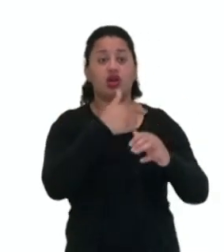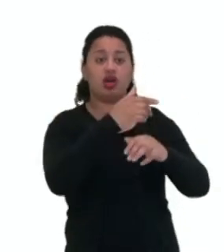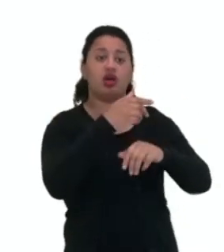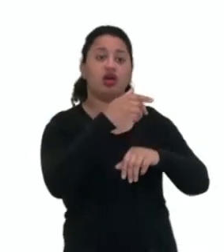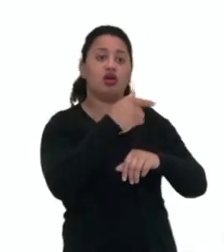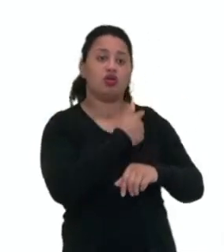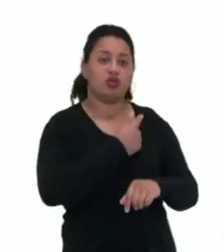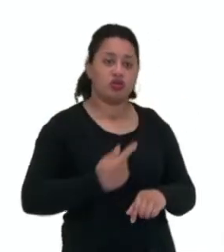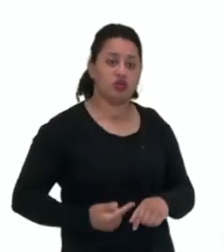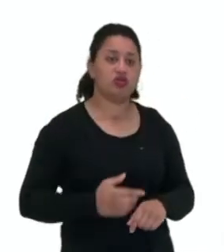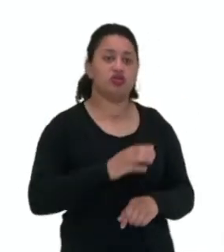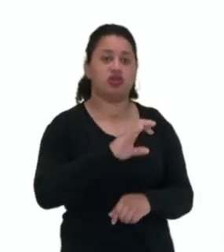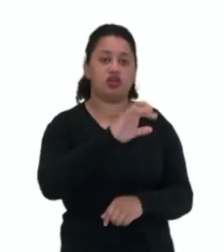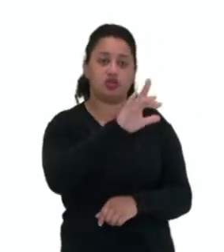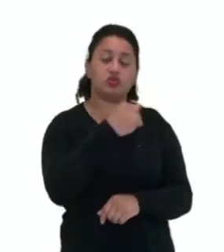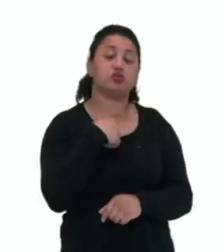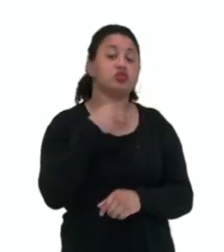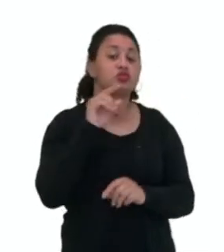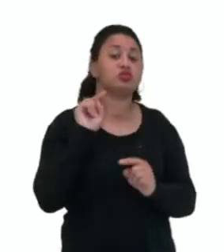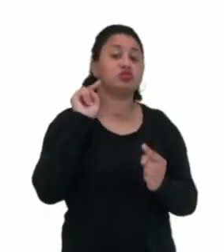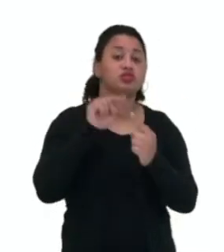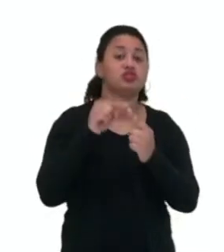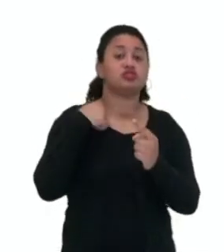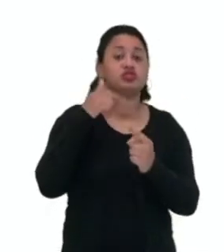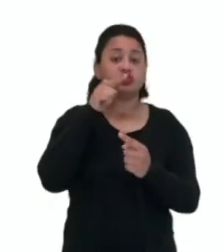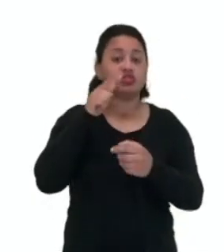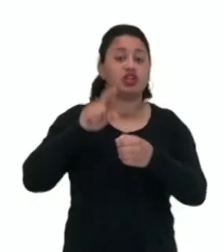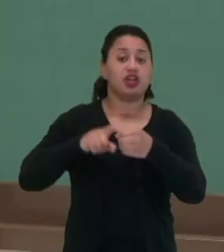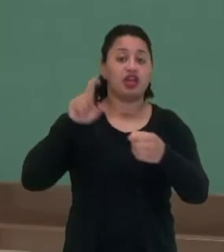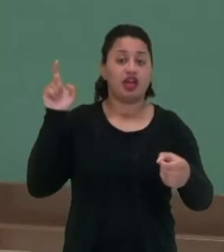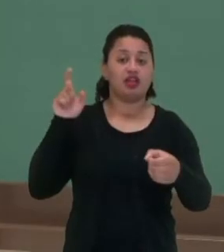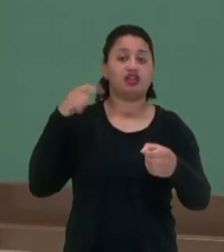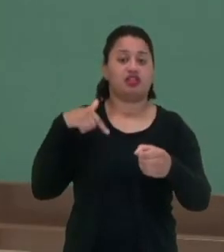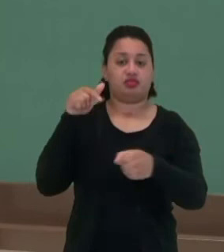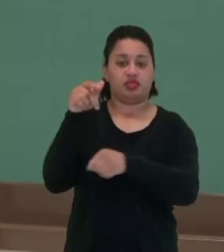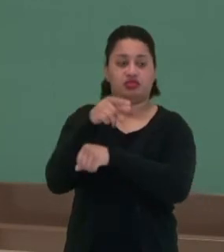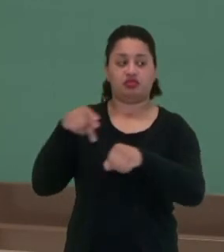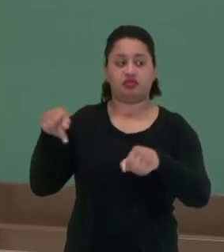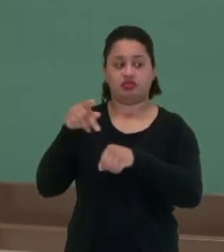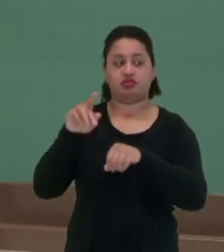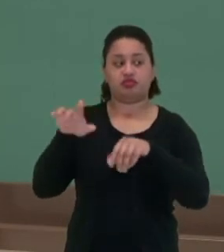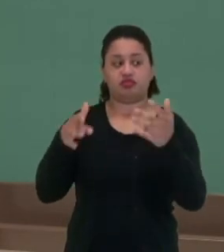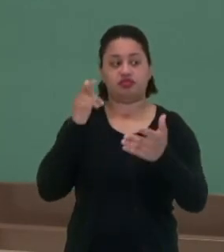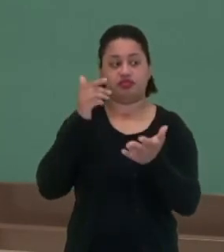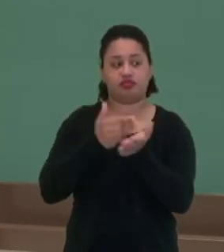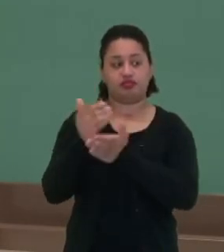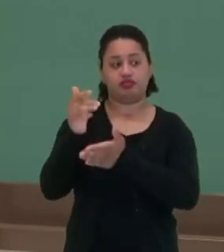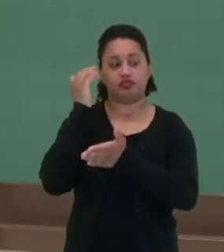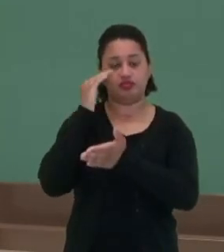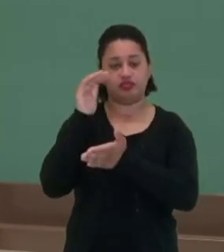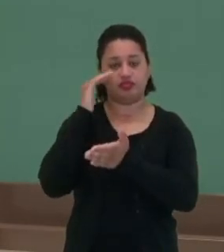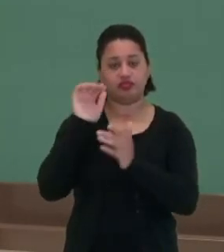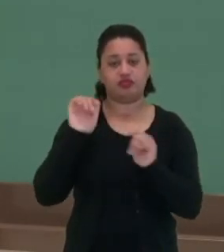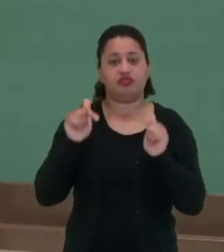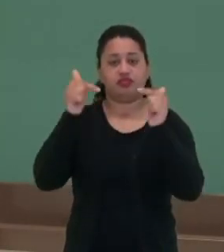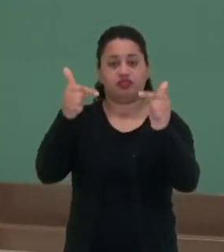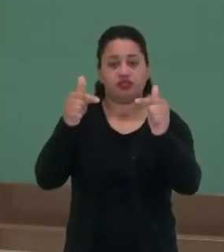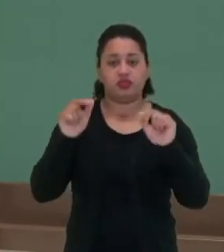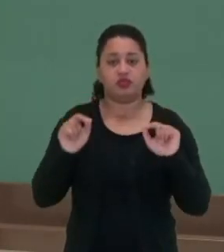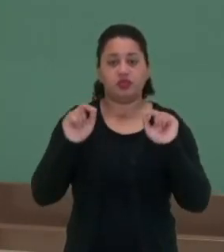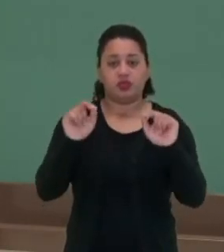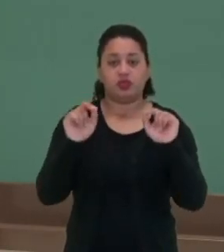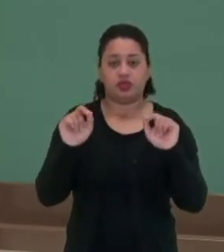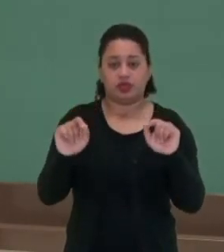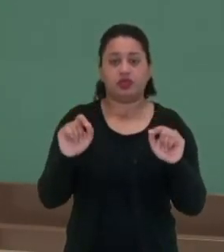objetivo de conquistar a independência do Kurdistão. E aí a gente começa a entender também um pouco mais sobre ações terroristas.